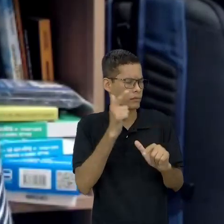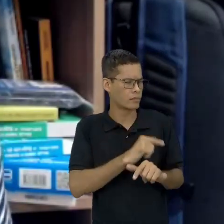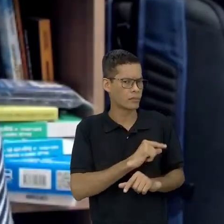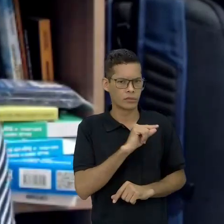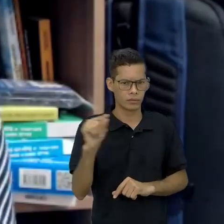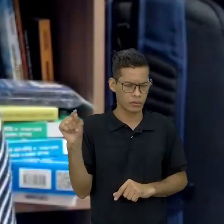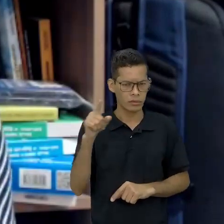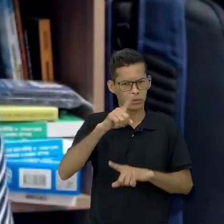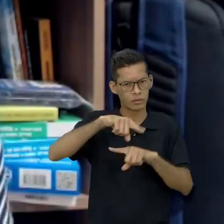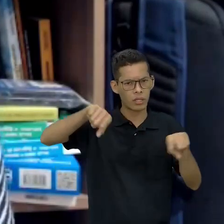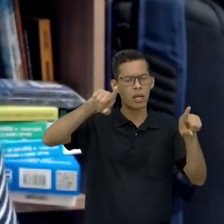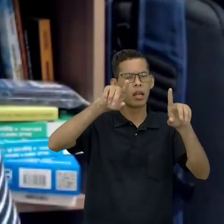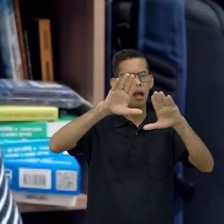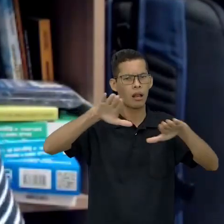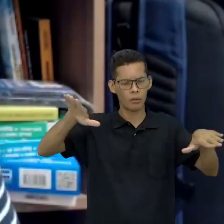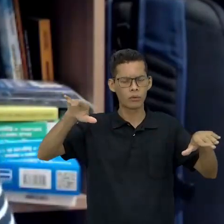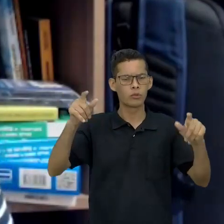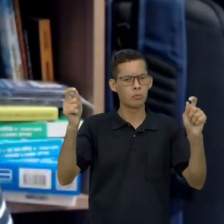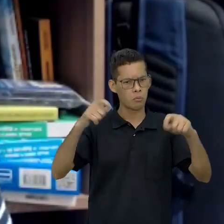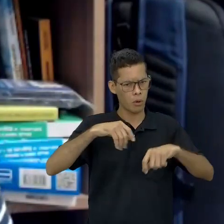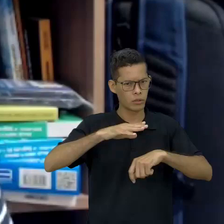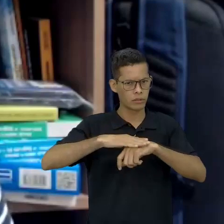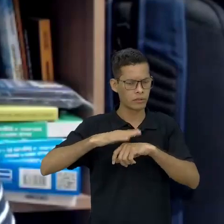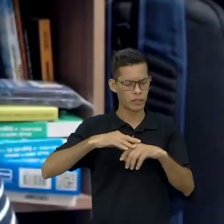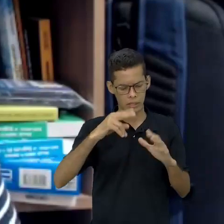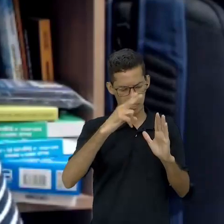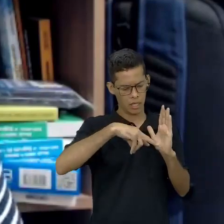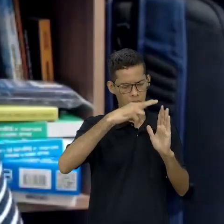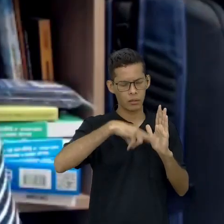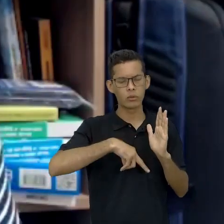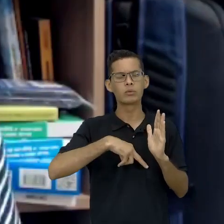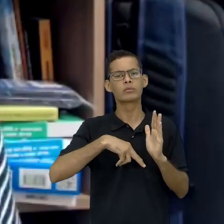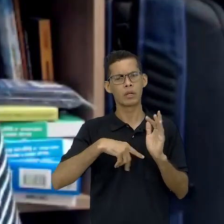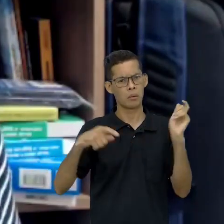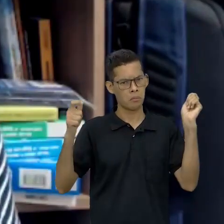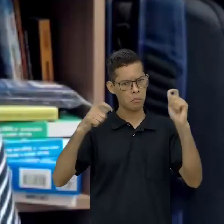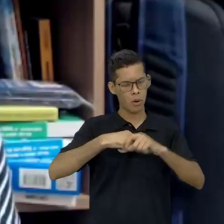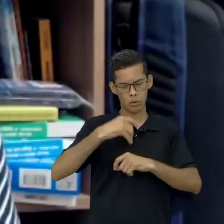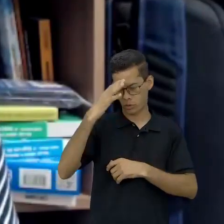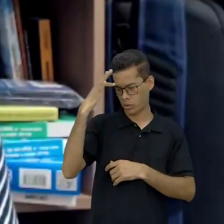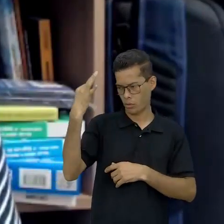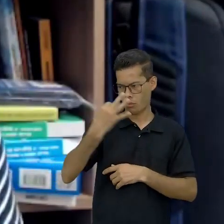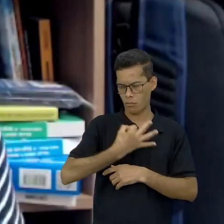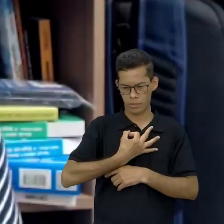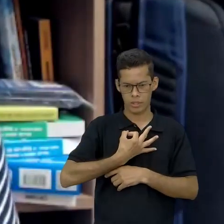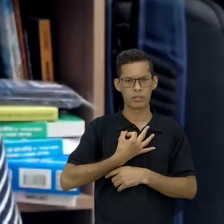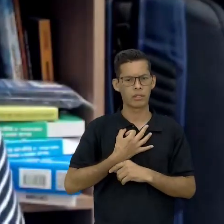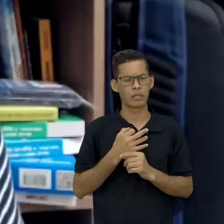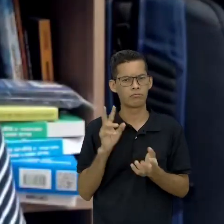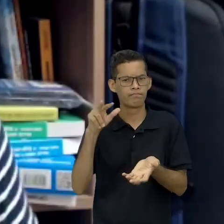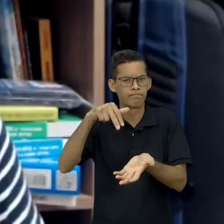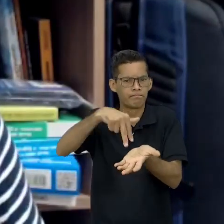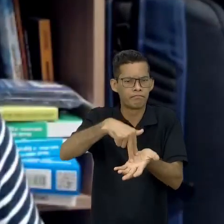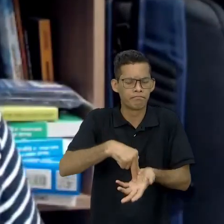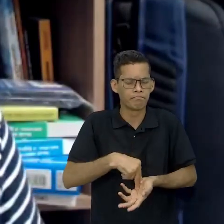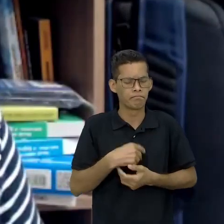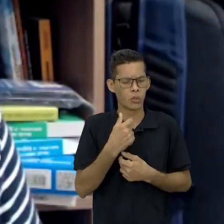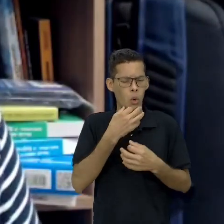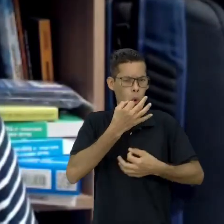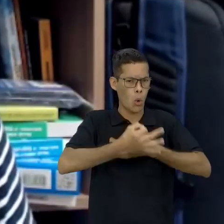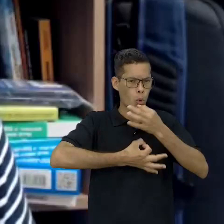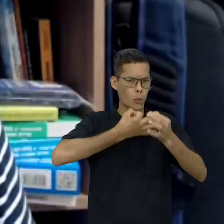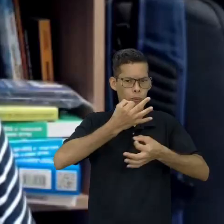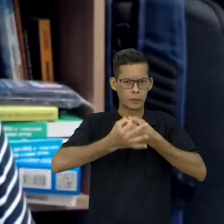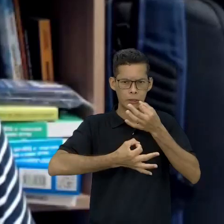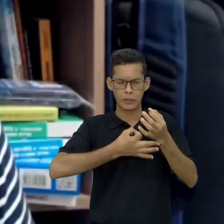que eles possam fazer a leitura, fazer o entendimento e se posicionar criticamente